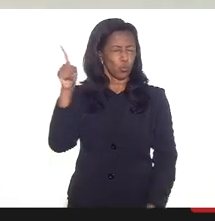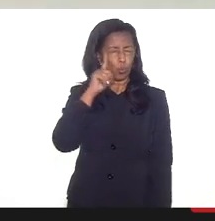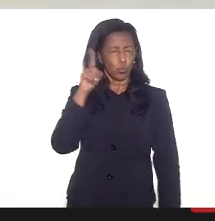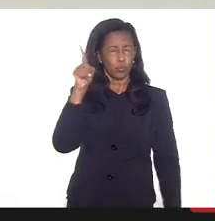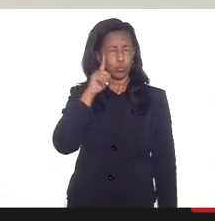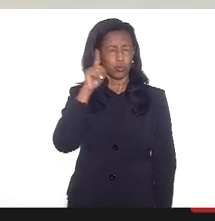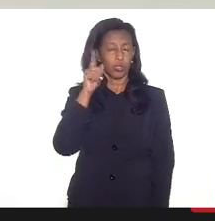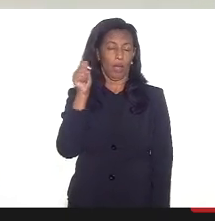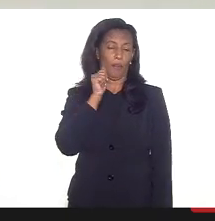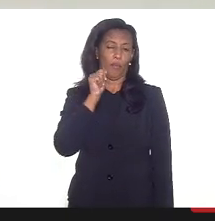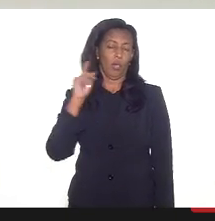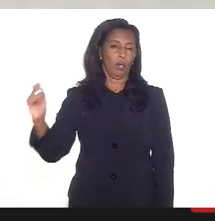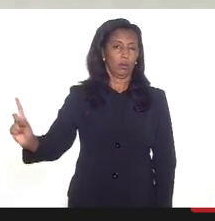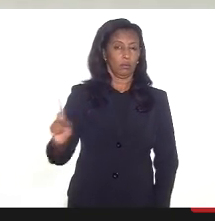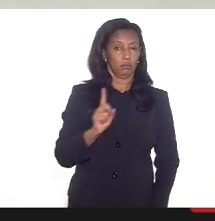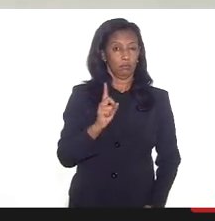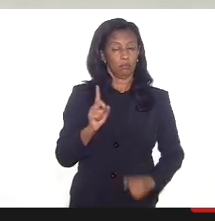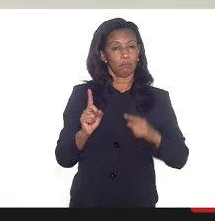que chegam